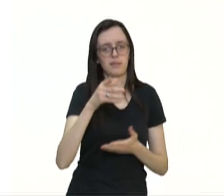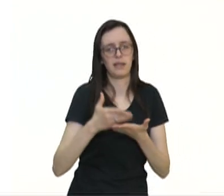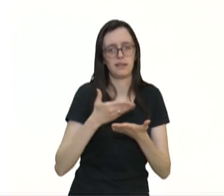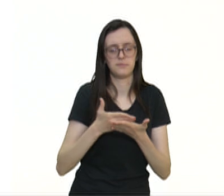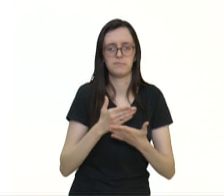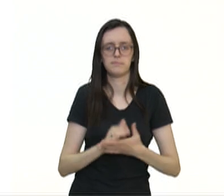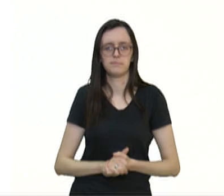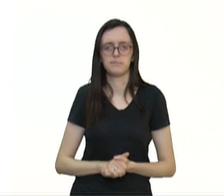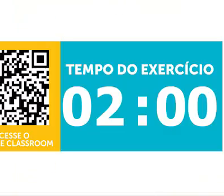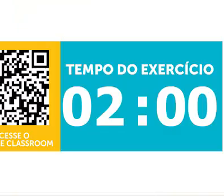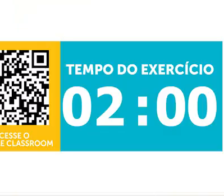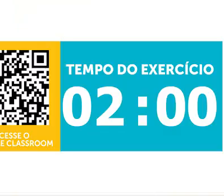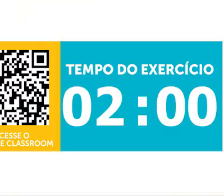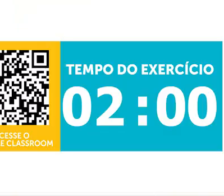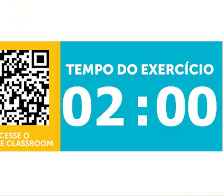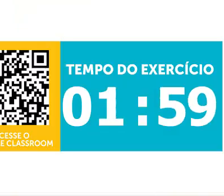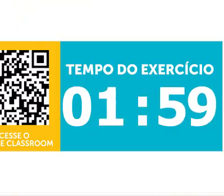caderno.